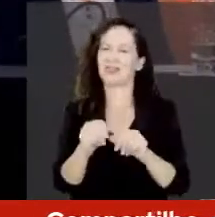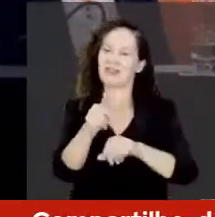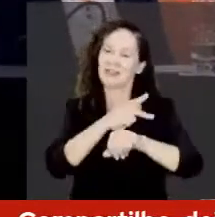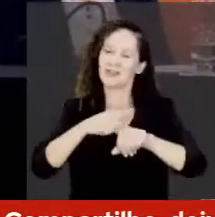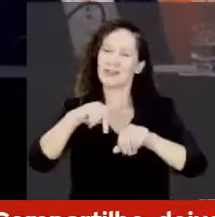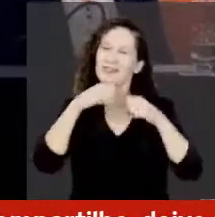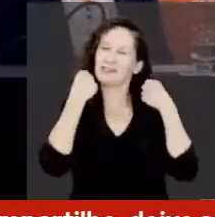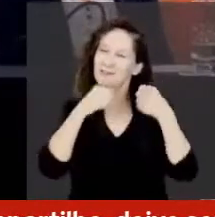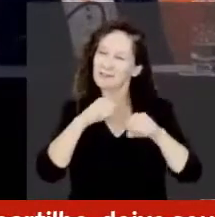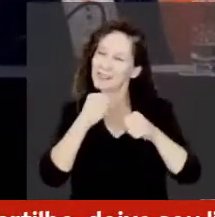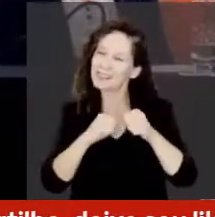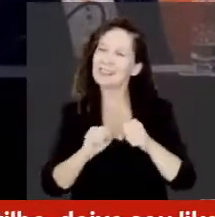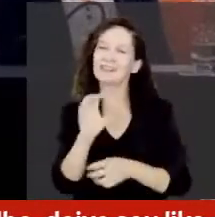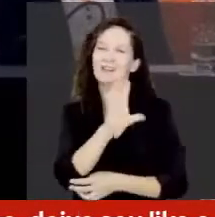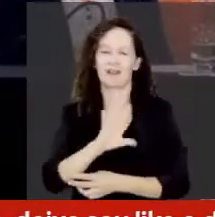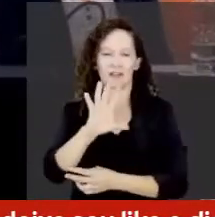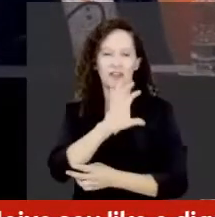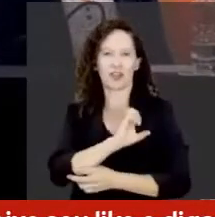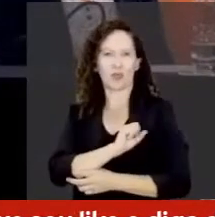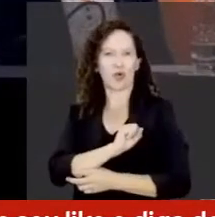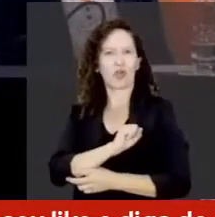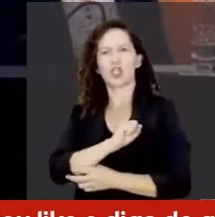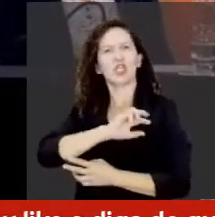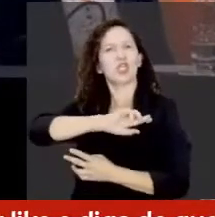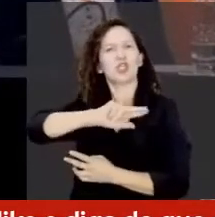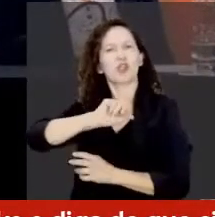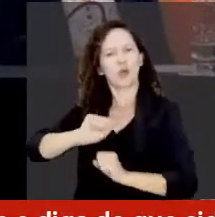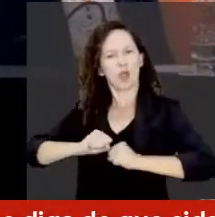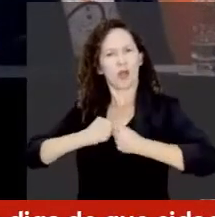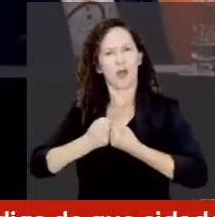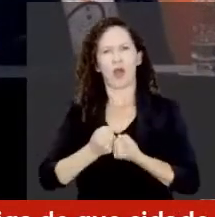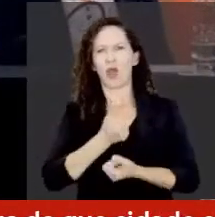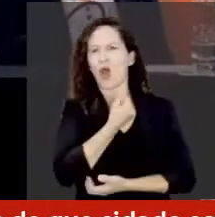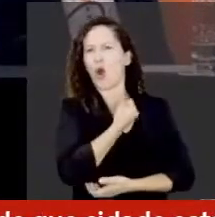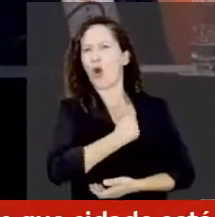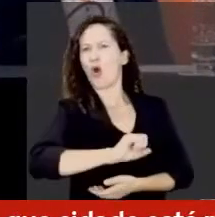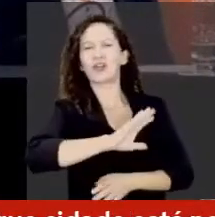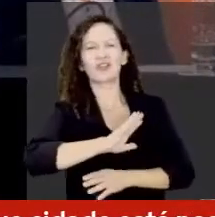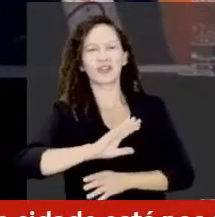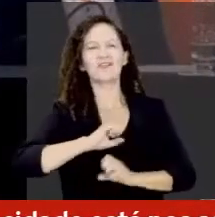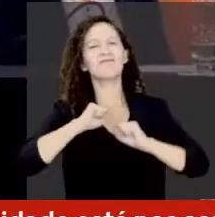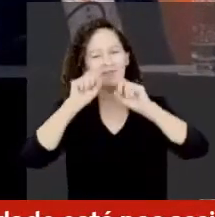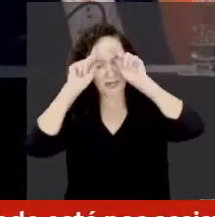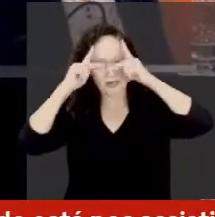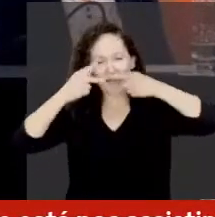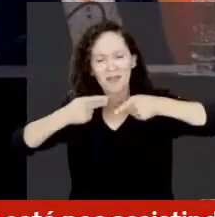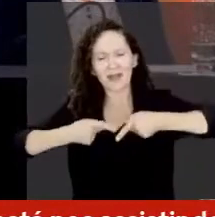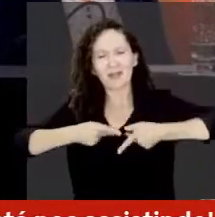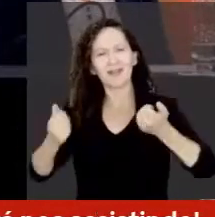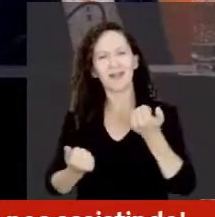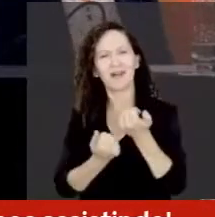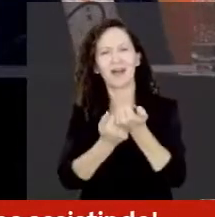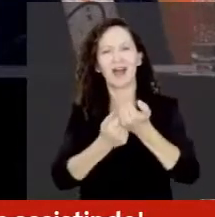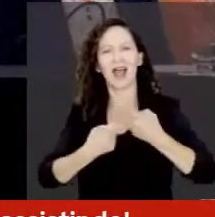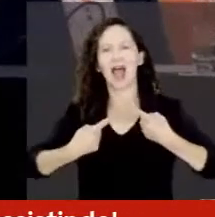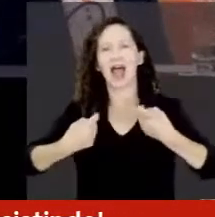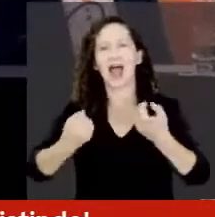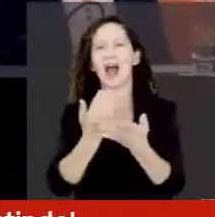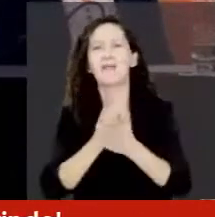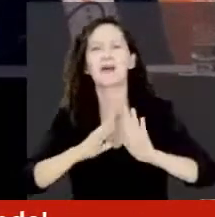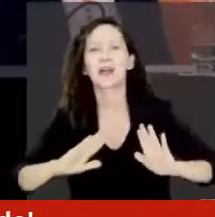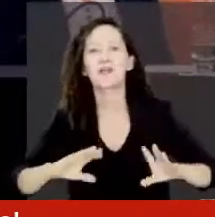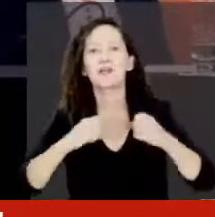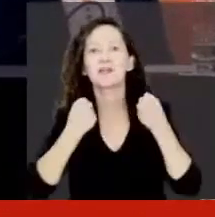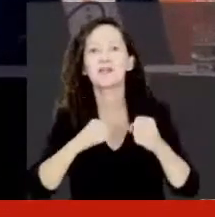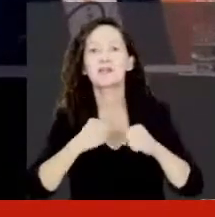de plantio de mandioca, daquilo que é essencial para a sobrevivência do nosso país, para a sobrevivência do nosso povo. Então, é um